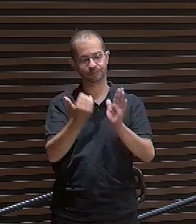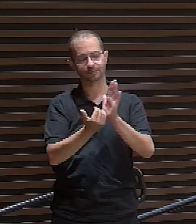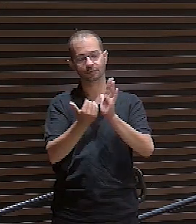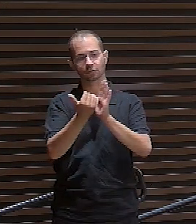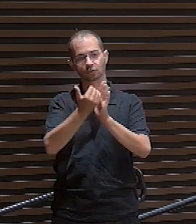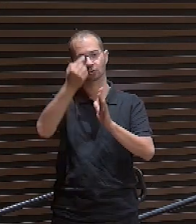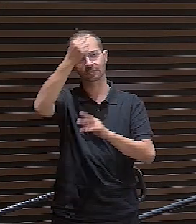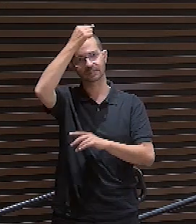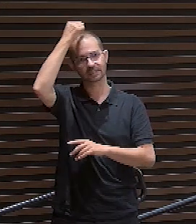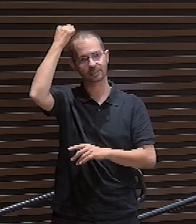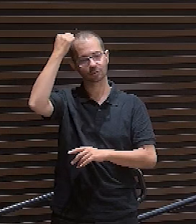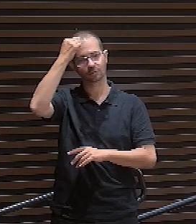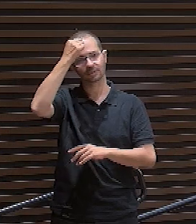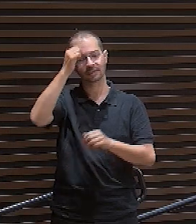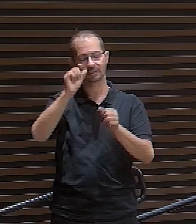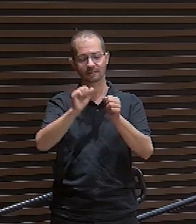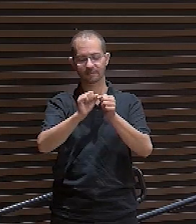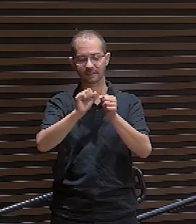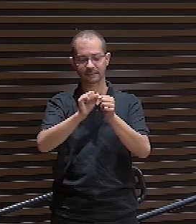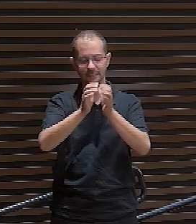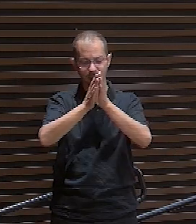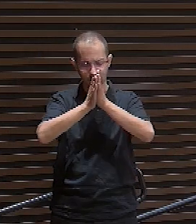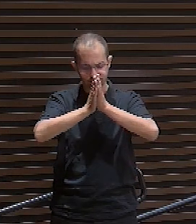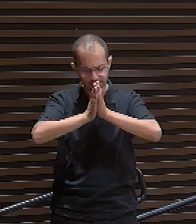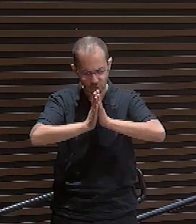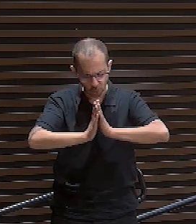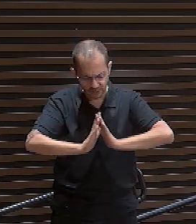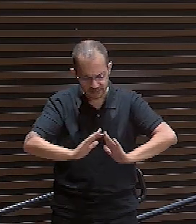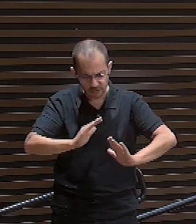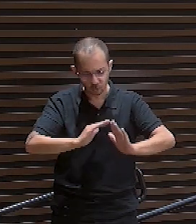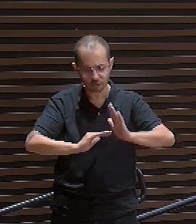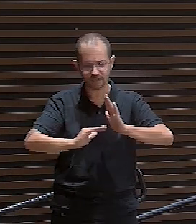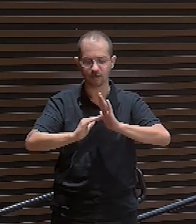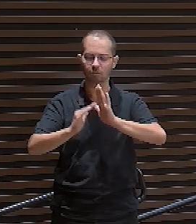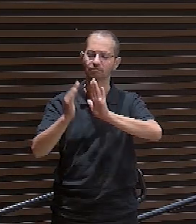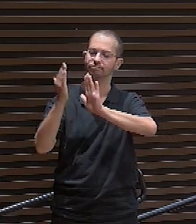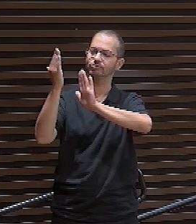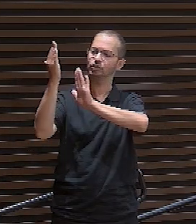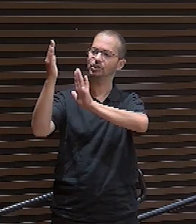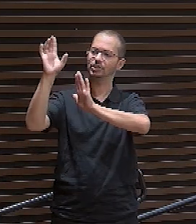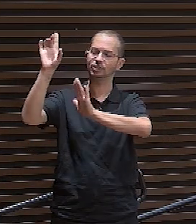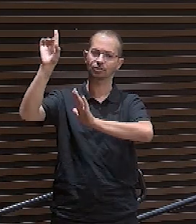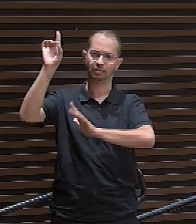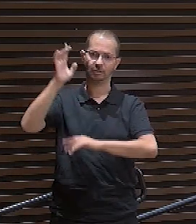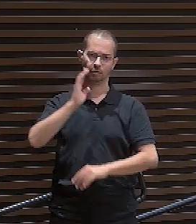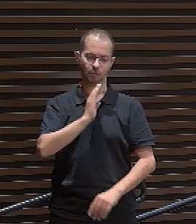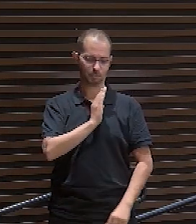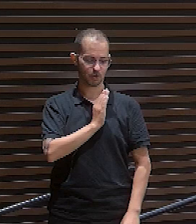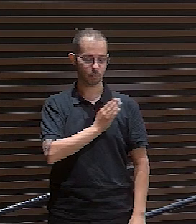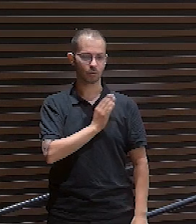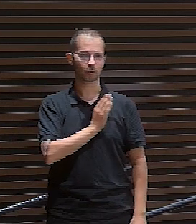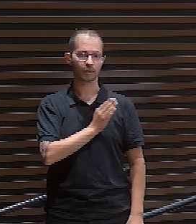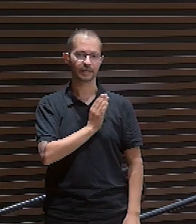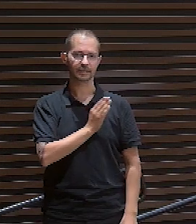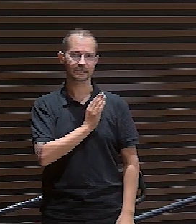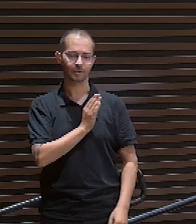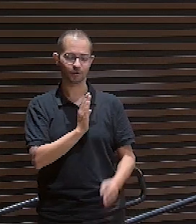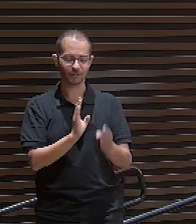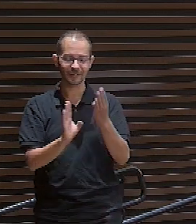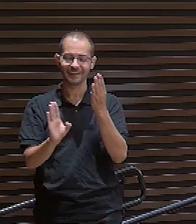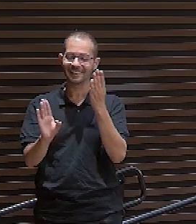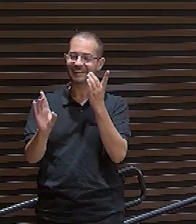se fazia total adoração diante do Deus. Ele disse, o meu coração encontrou os